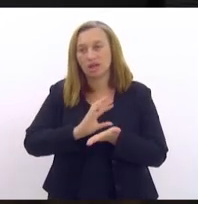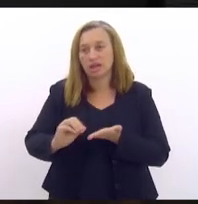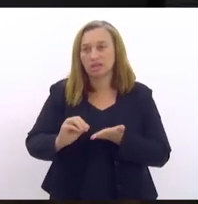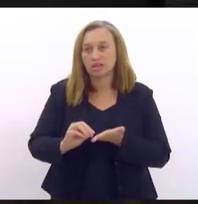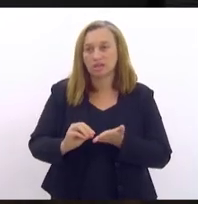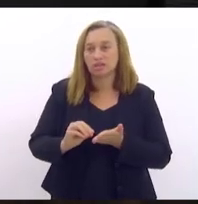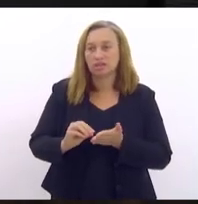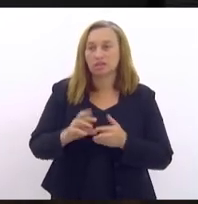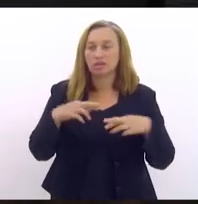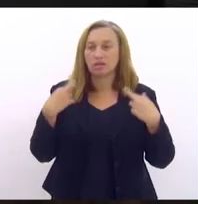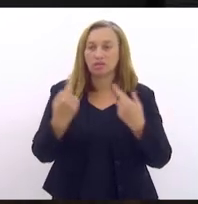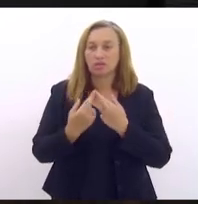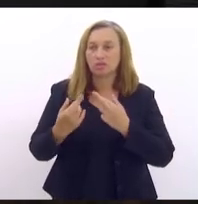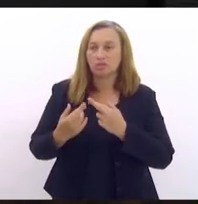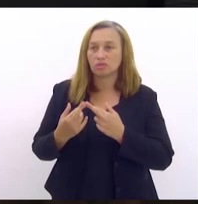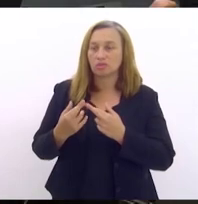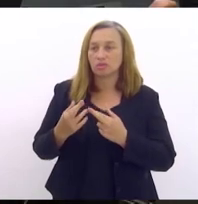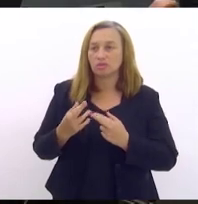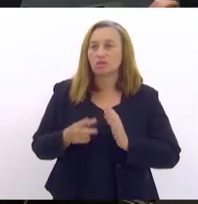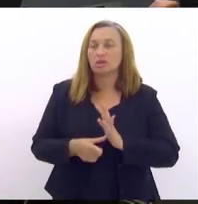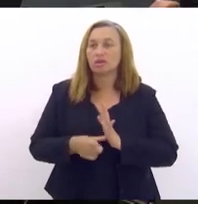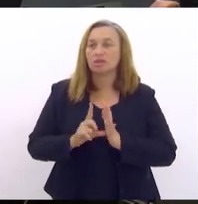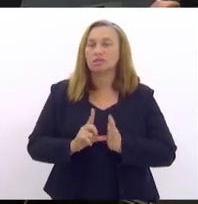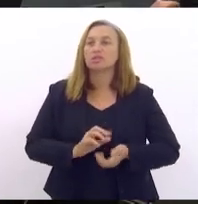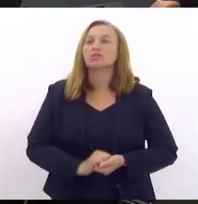sessão anterior.